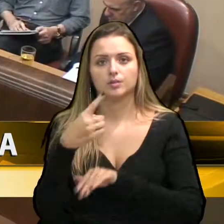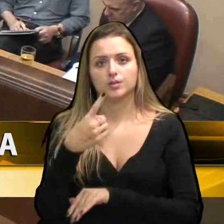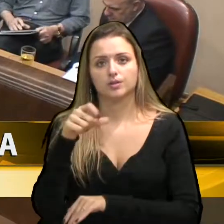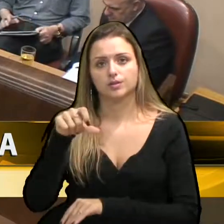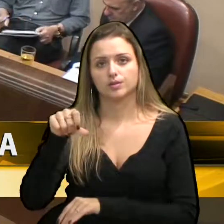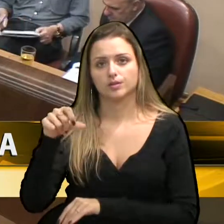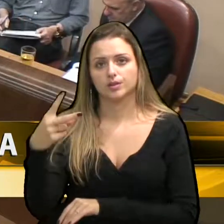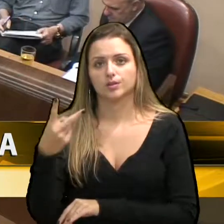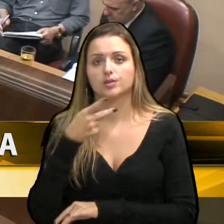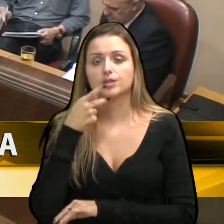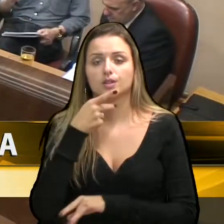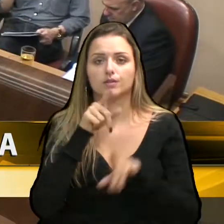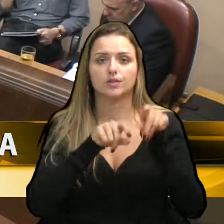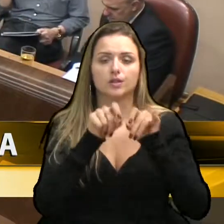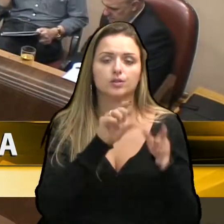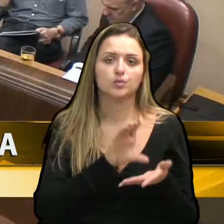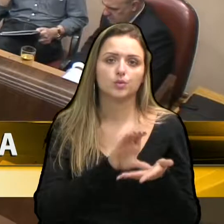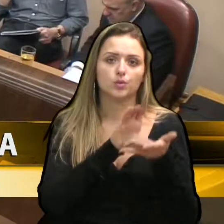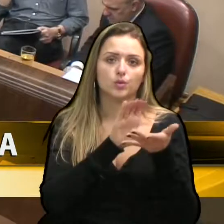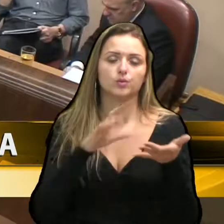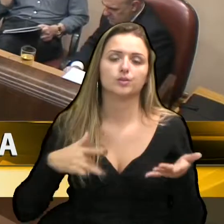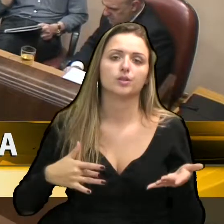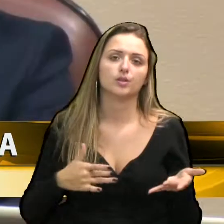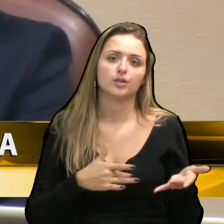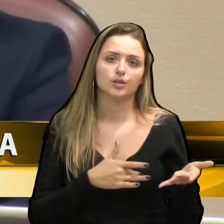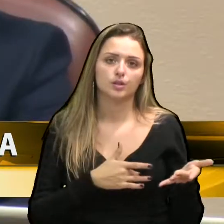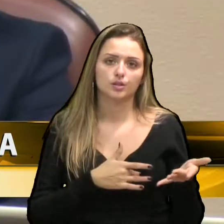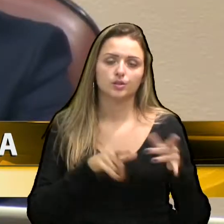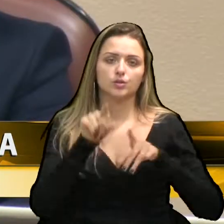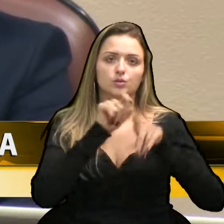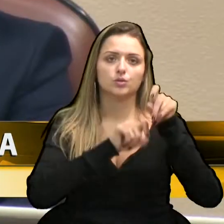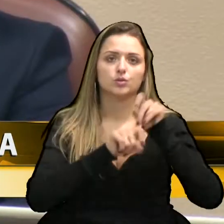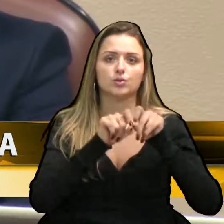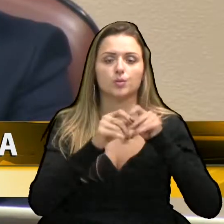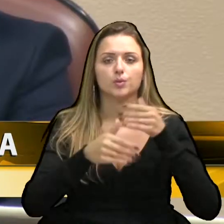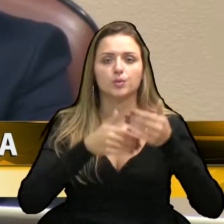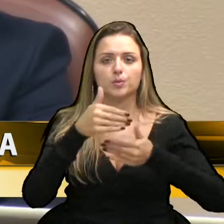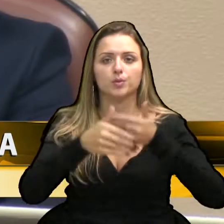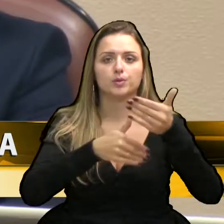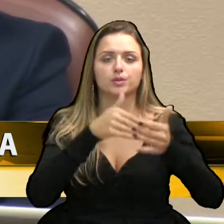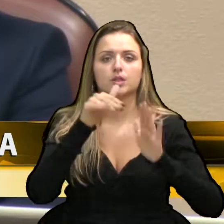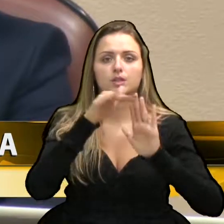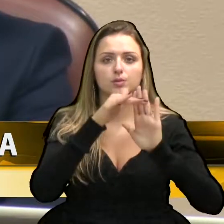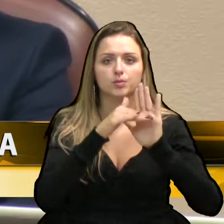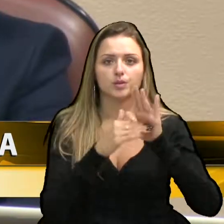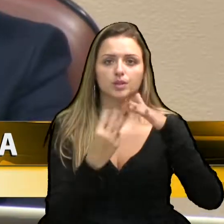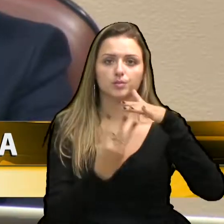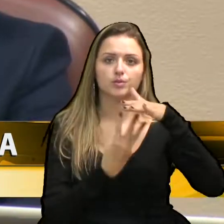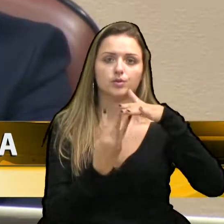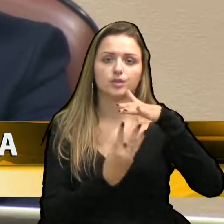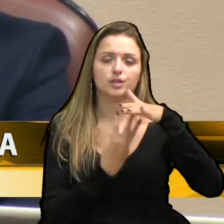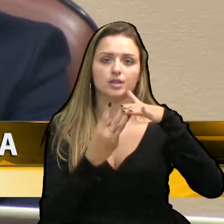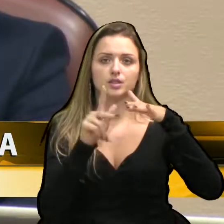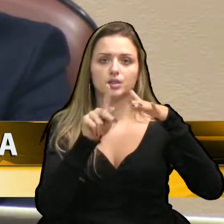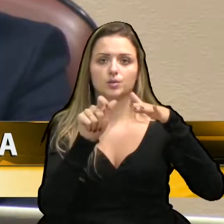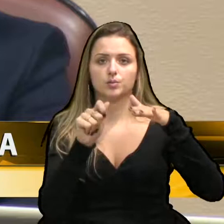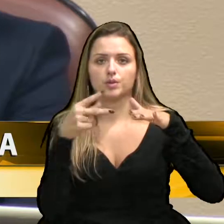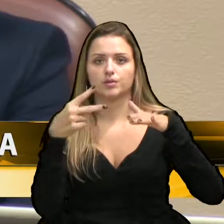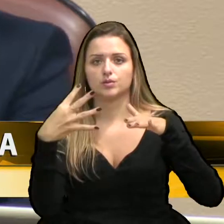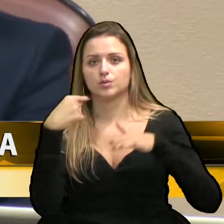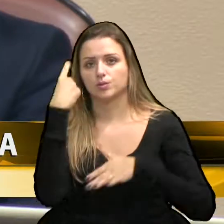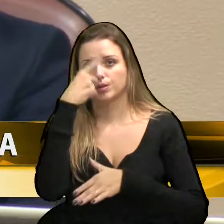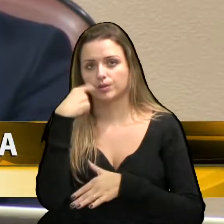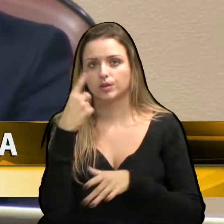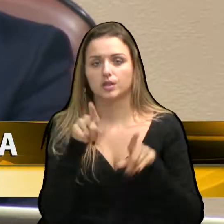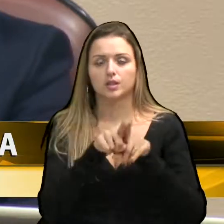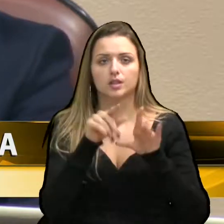1992, que trata do Conselho Municipal de Saúde, em razão de dar andamento ao programa de terceirização do posto de atendimento 24 horas e